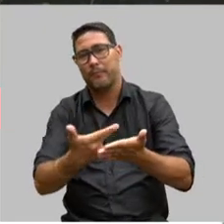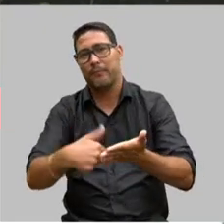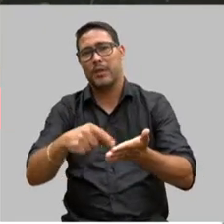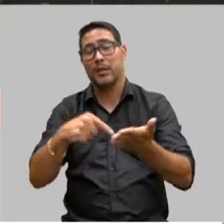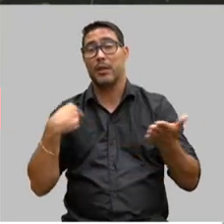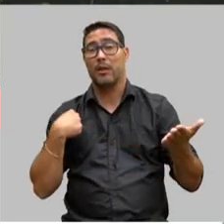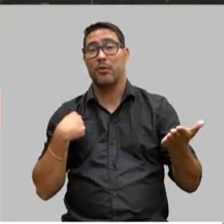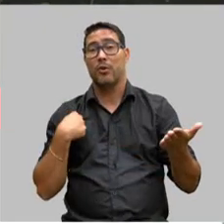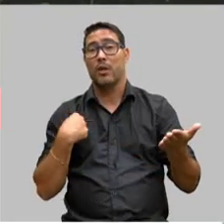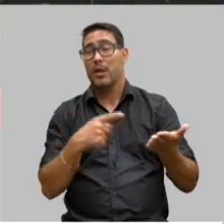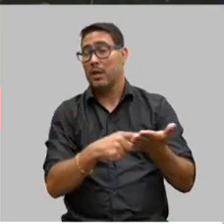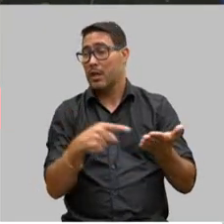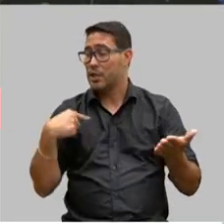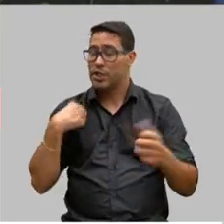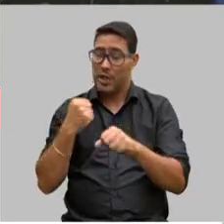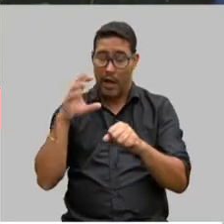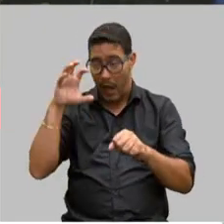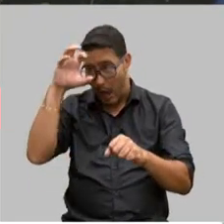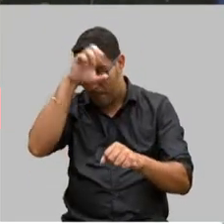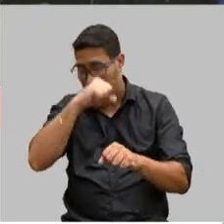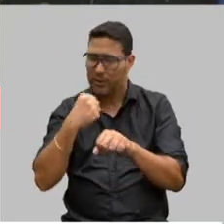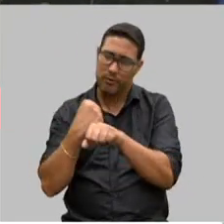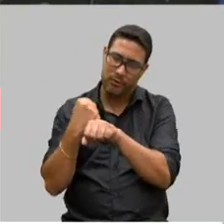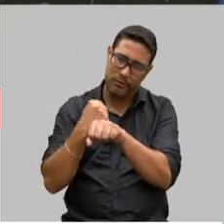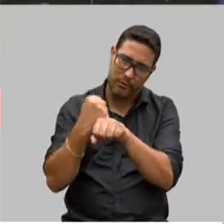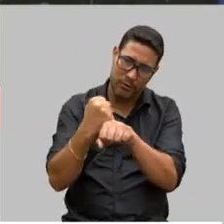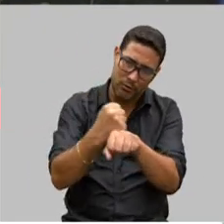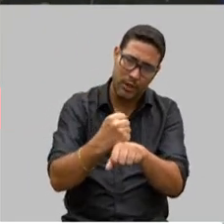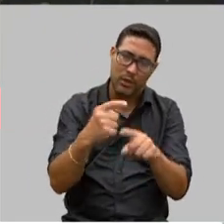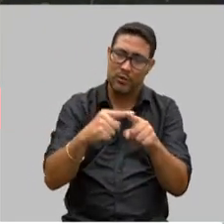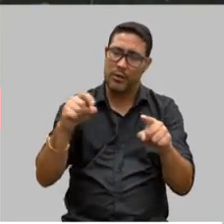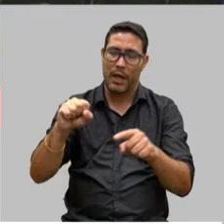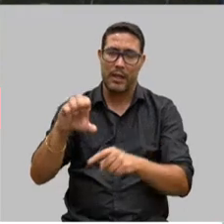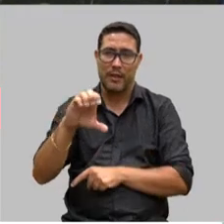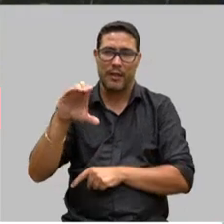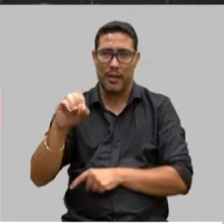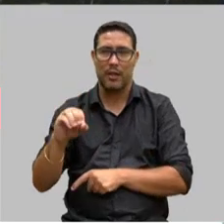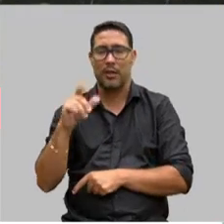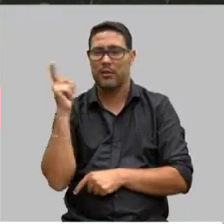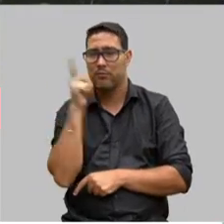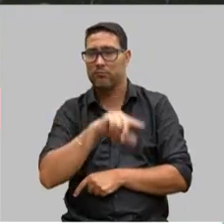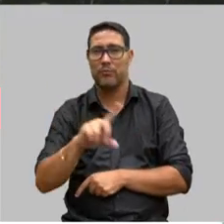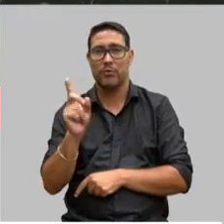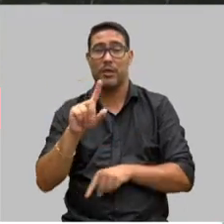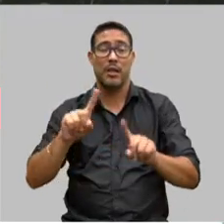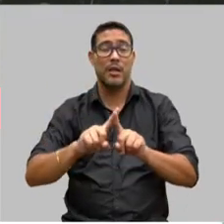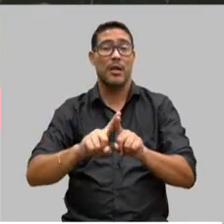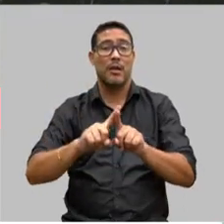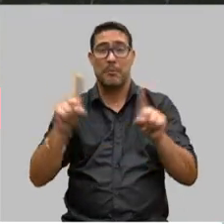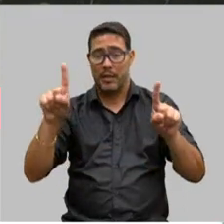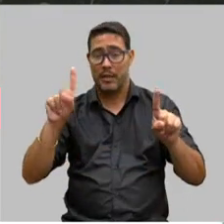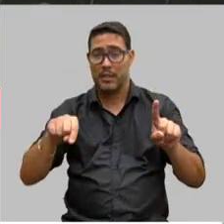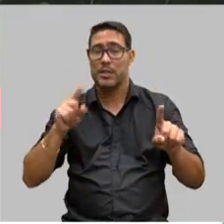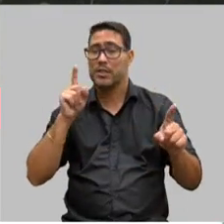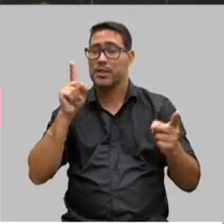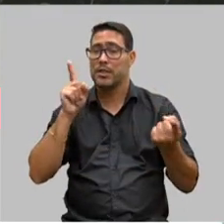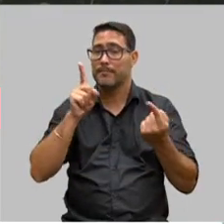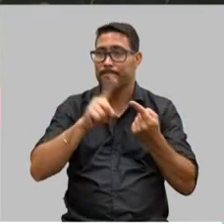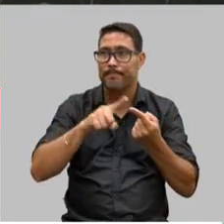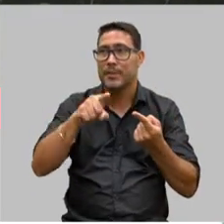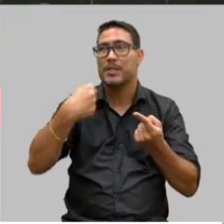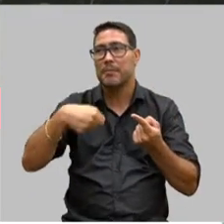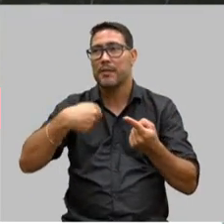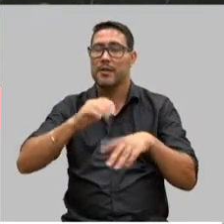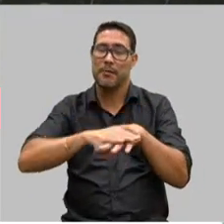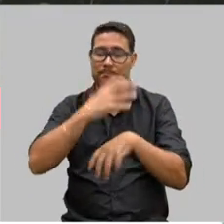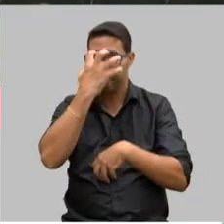não se combate. Nós precisamos conviver com esses efeitos. Mas essa convivência, ela precisa ser encarada com mais seriedade, com ações